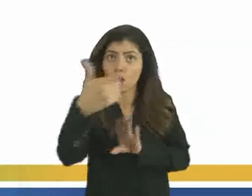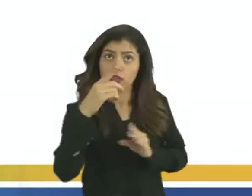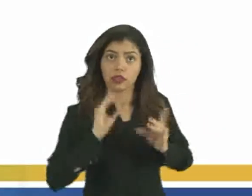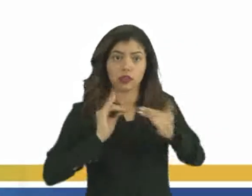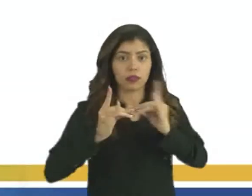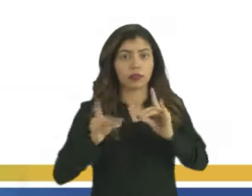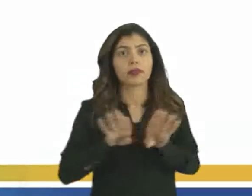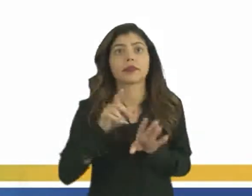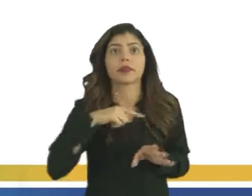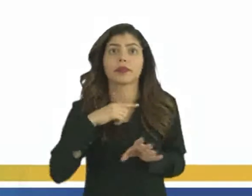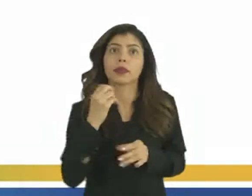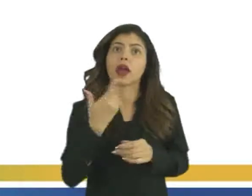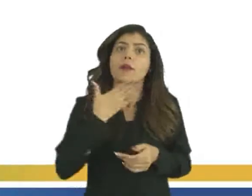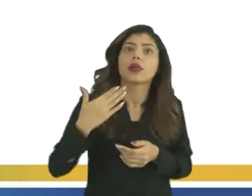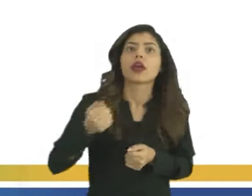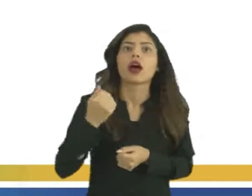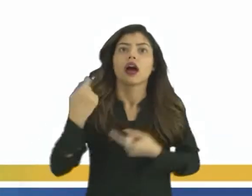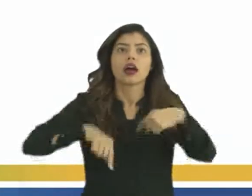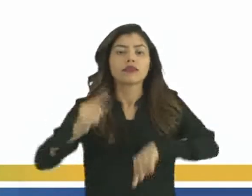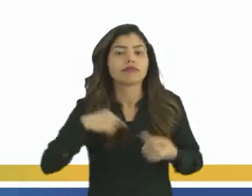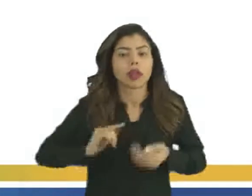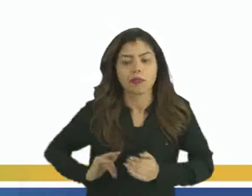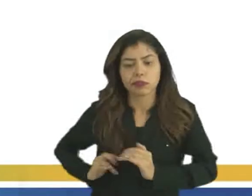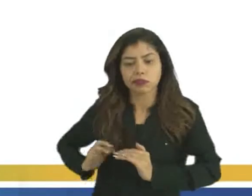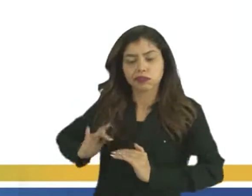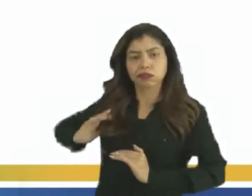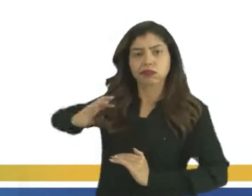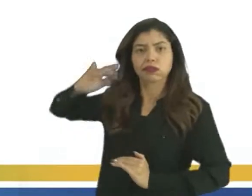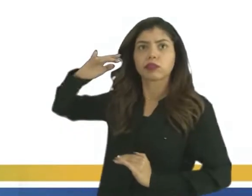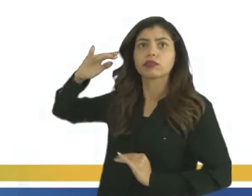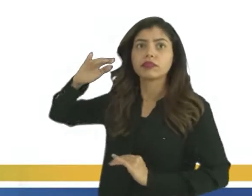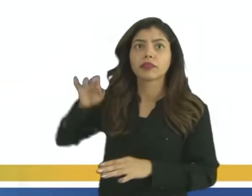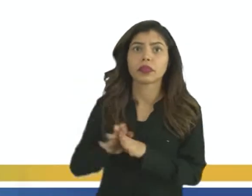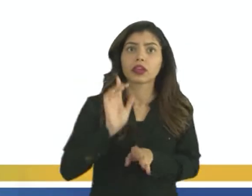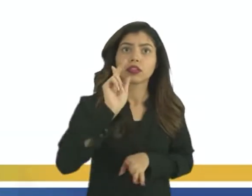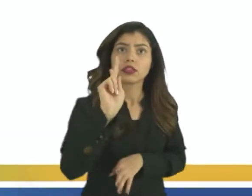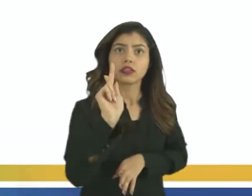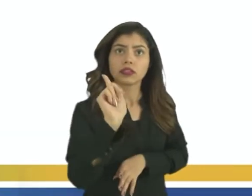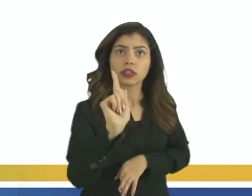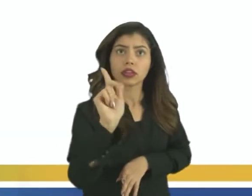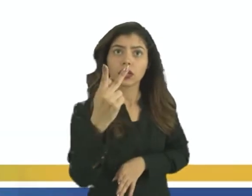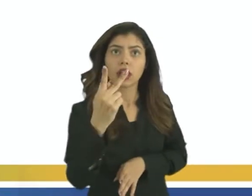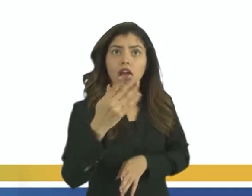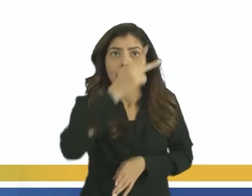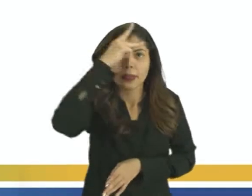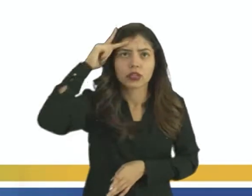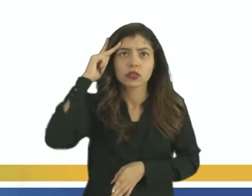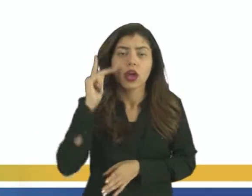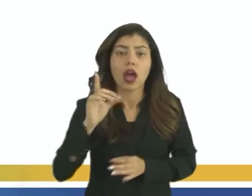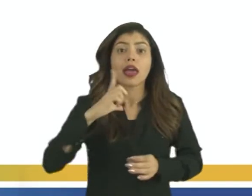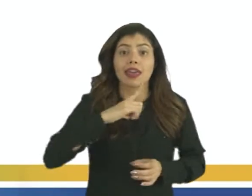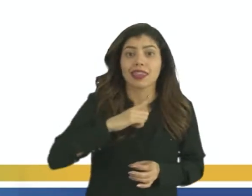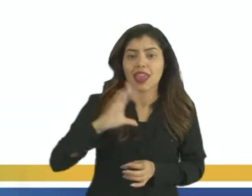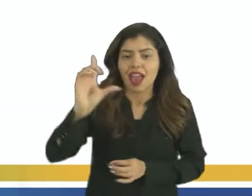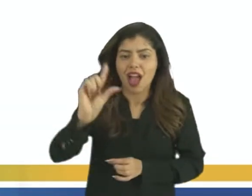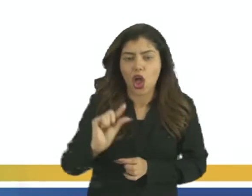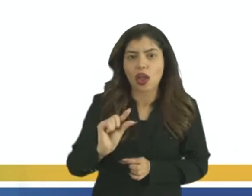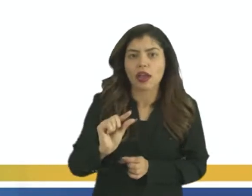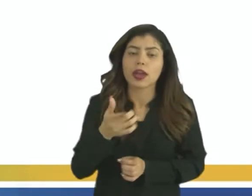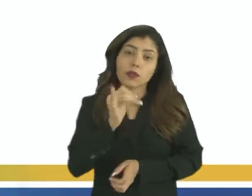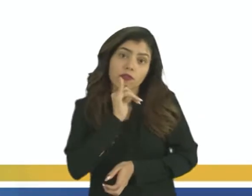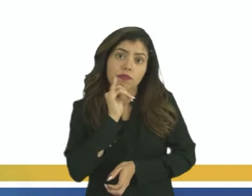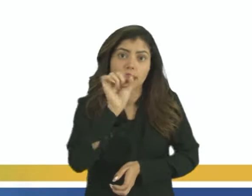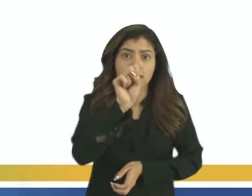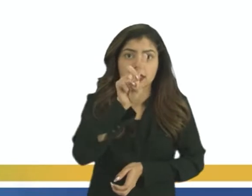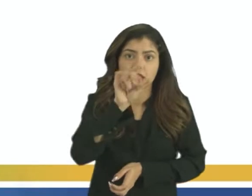hormônio desenvolvido para tratar pacientes é o hormônio de crescimento, ou GH. Esse é usado para tratar pessoas com distúrbio de crescimento como a síndrome de